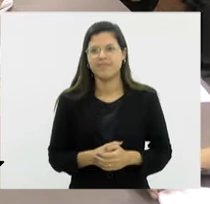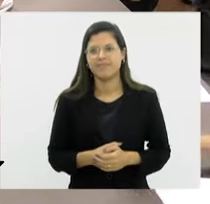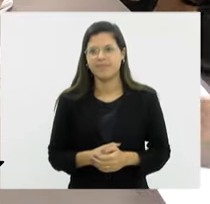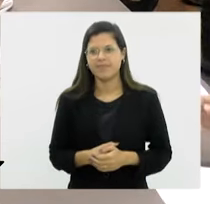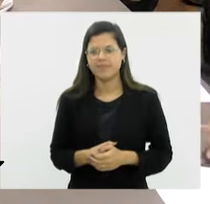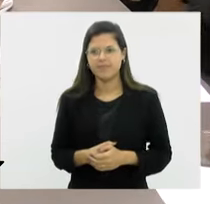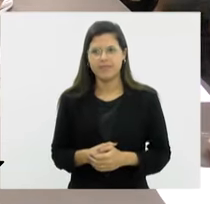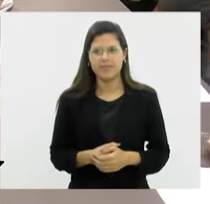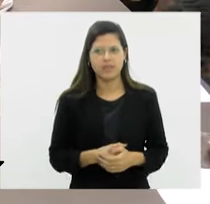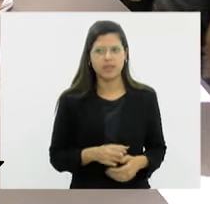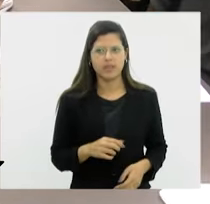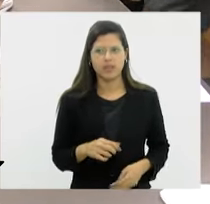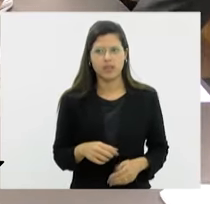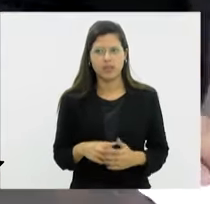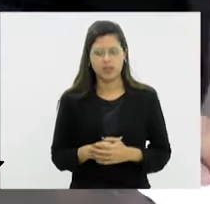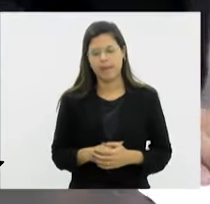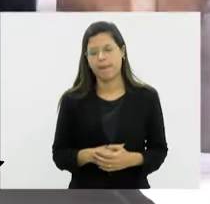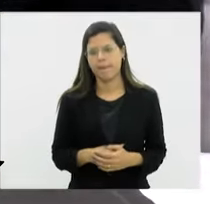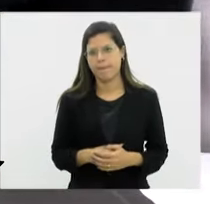não...